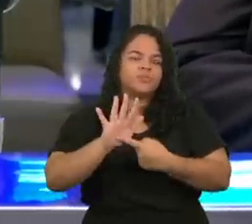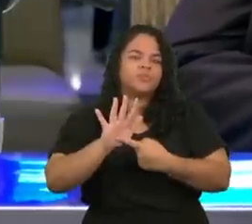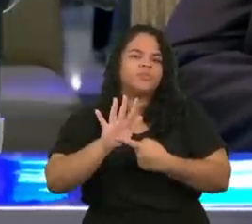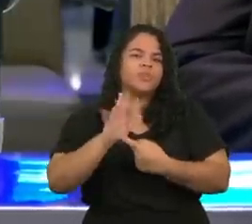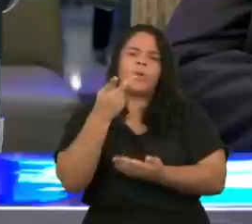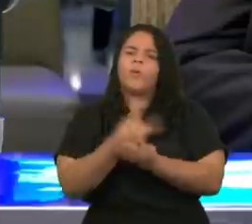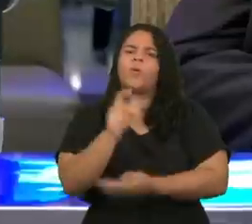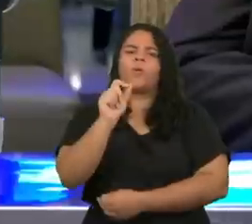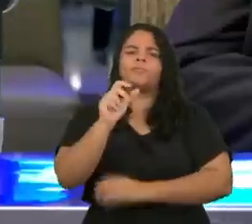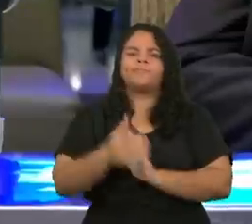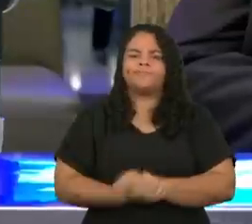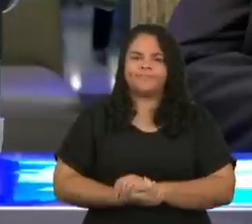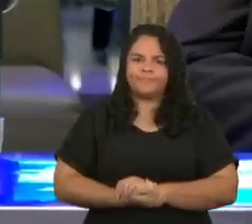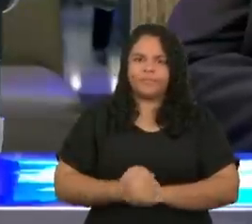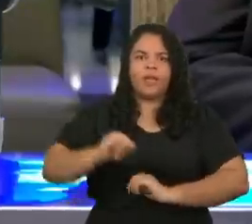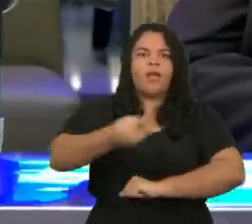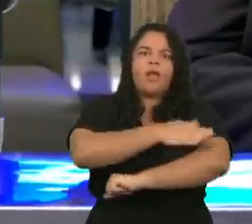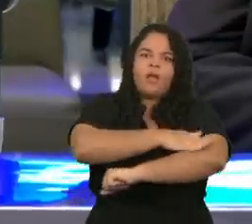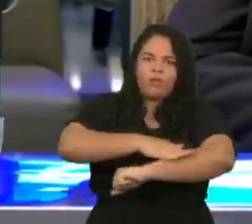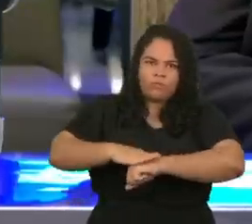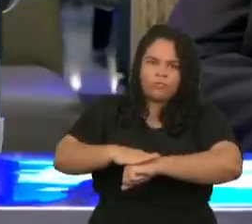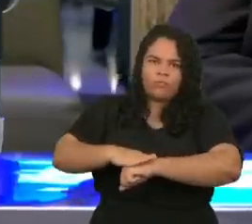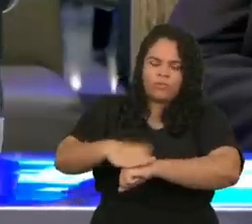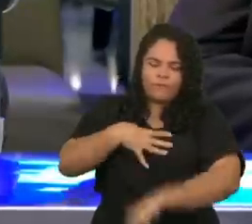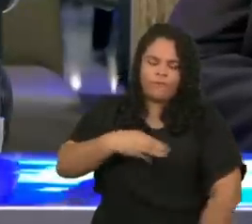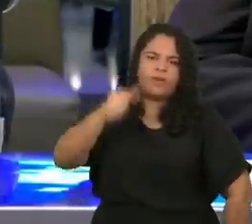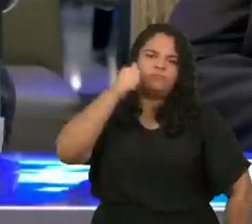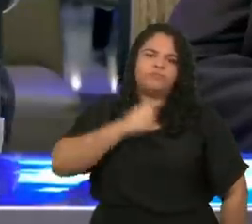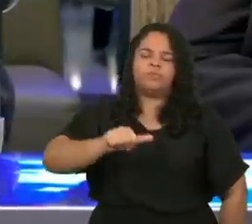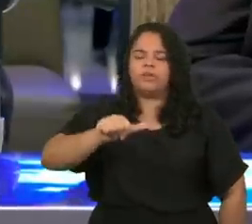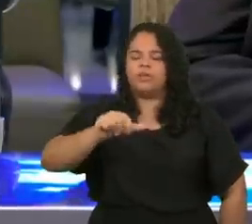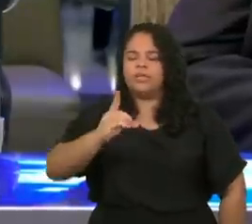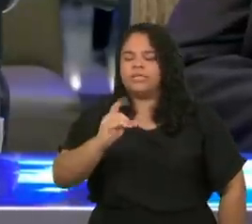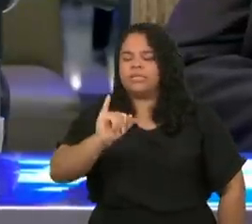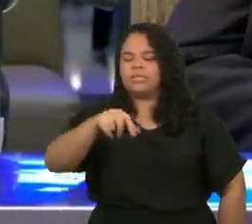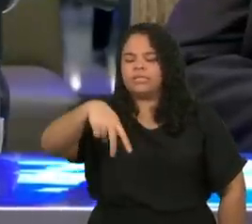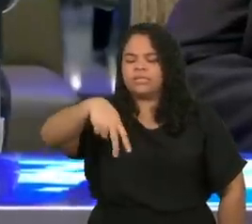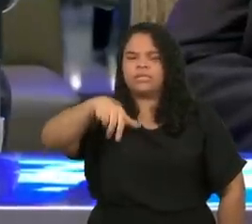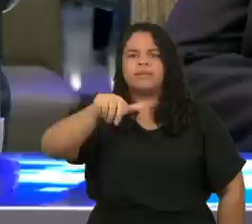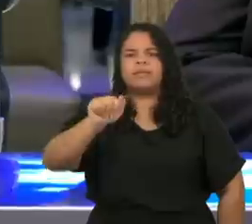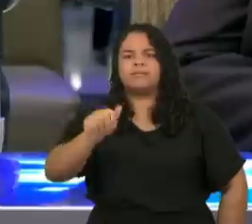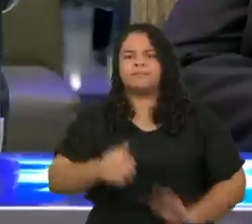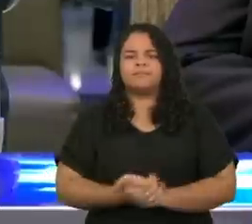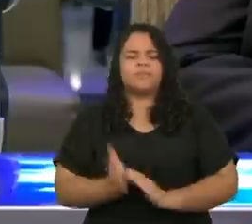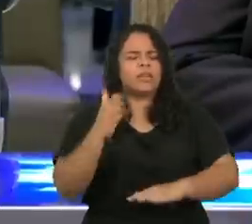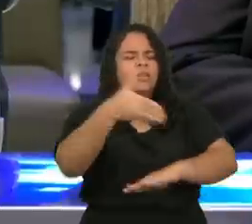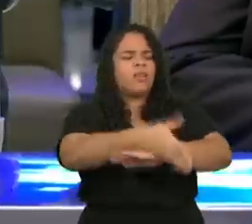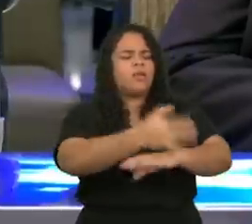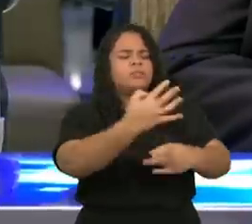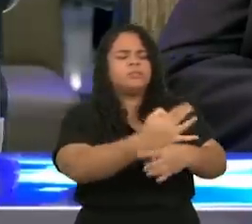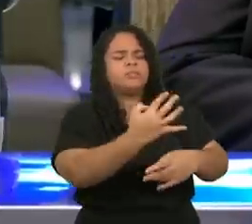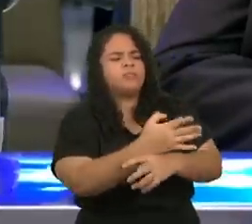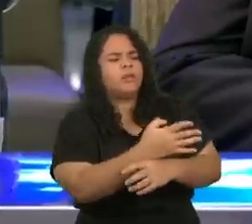na filha de Léia que esta der a Jacó a ver as filhas da terra e se quem filho de amor